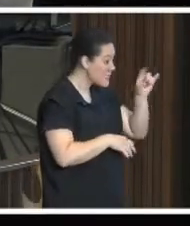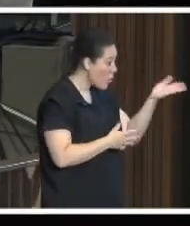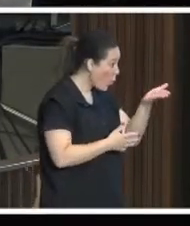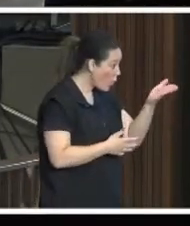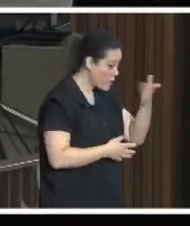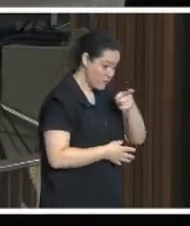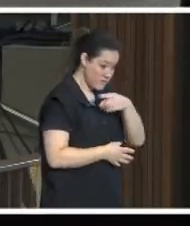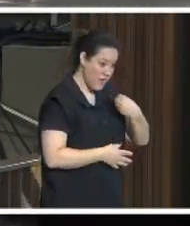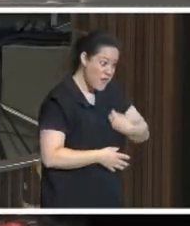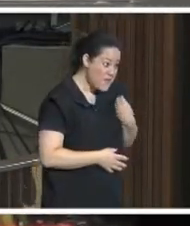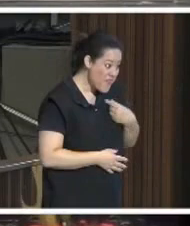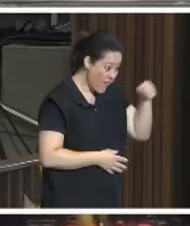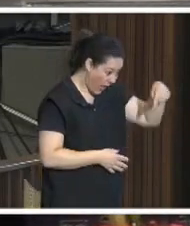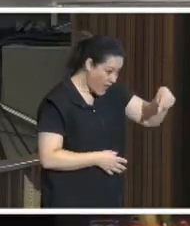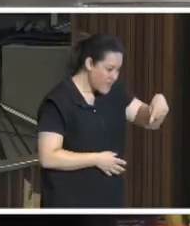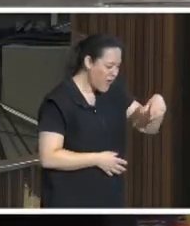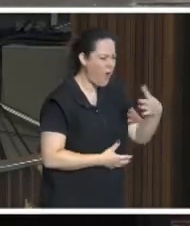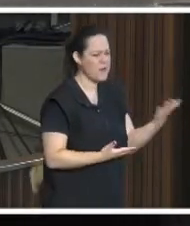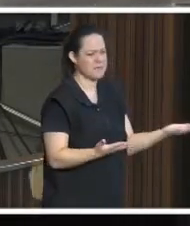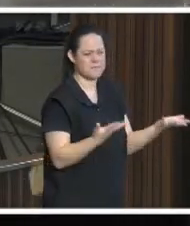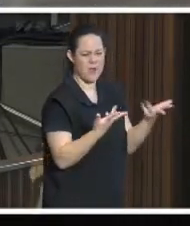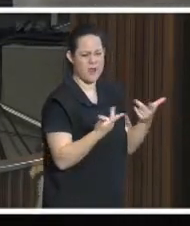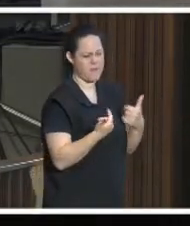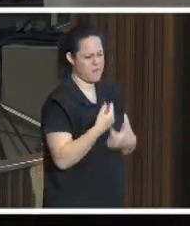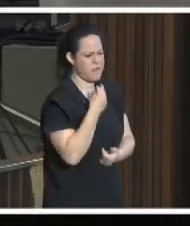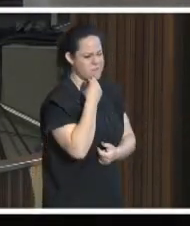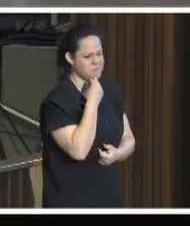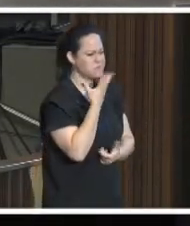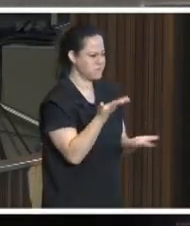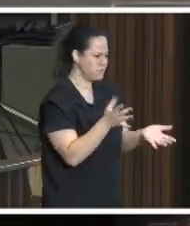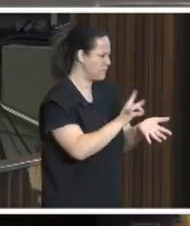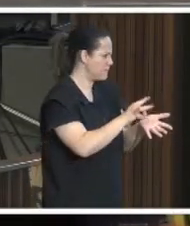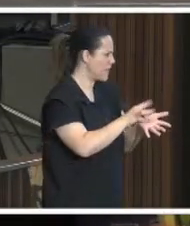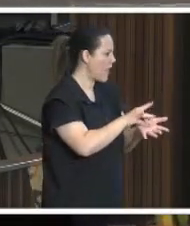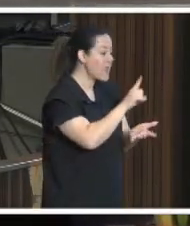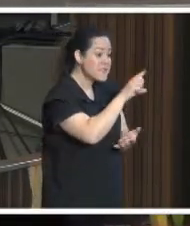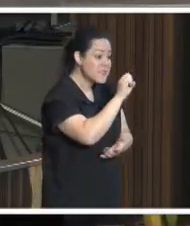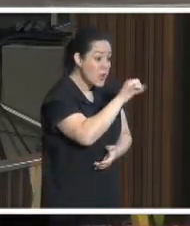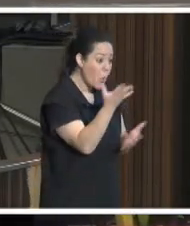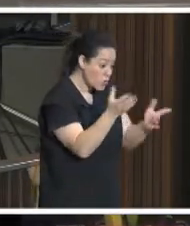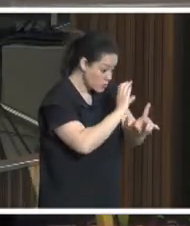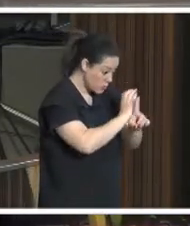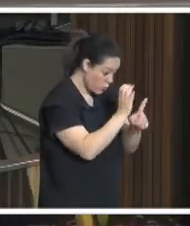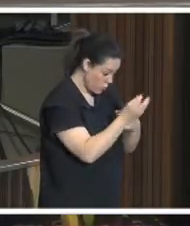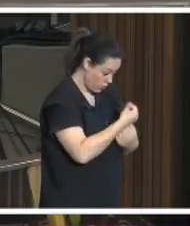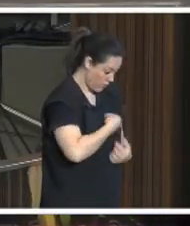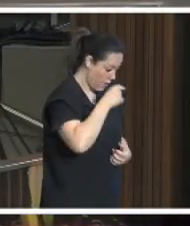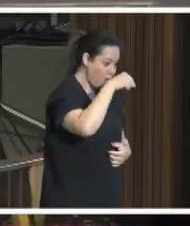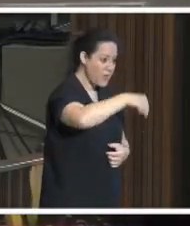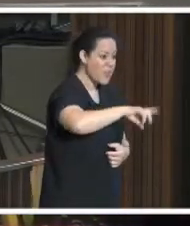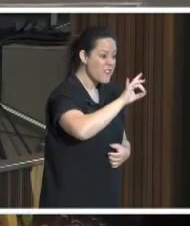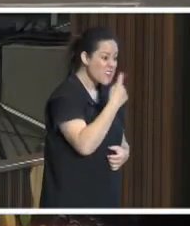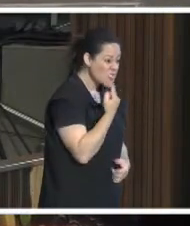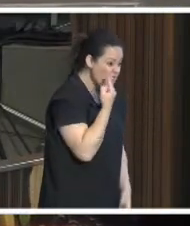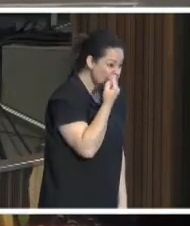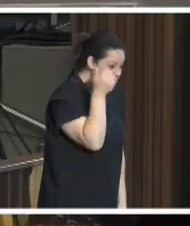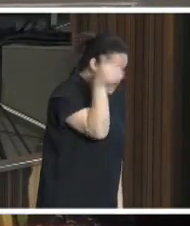hoje, olha que privilégio. Se você está aqui nesse culto hoje, você não veio